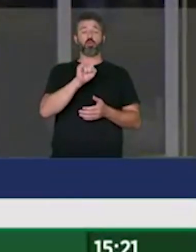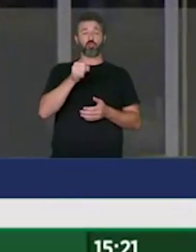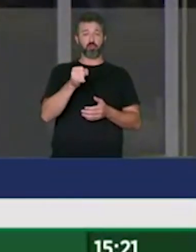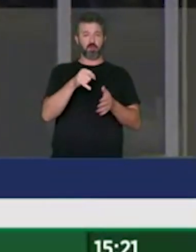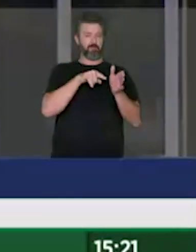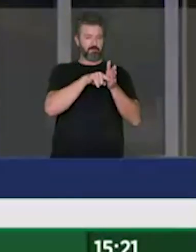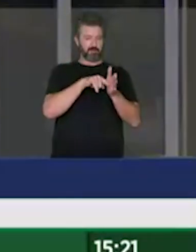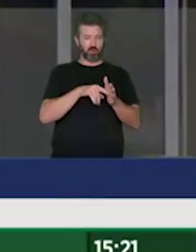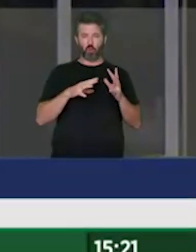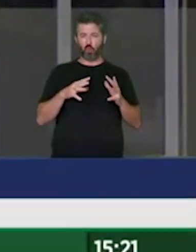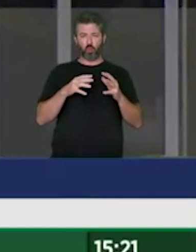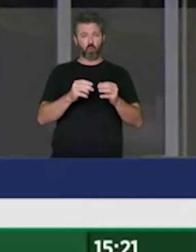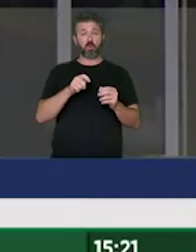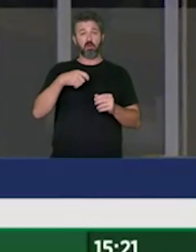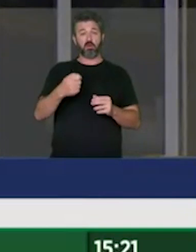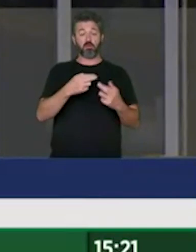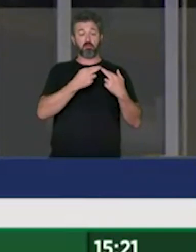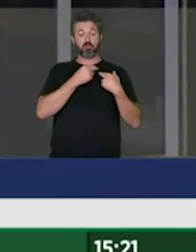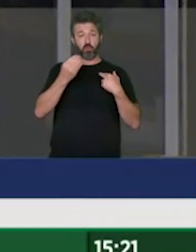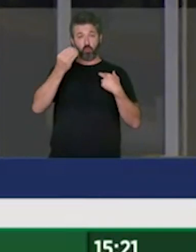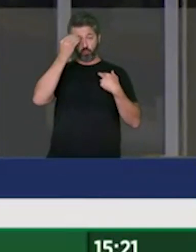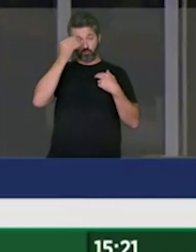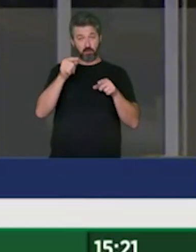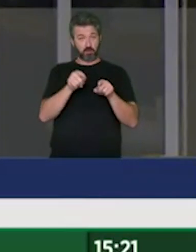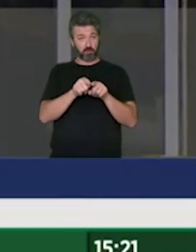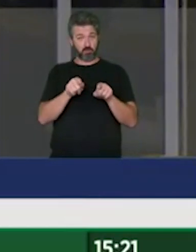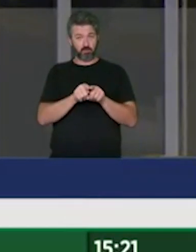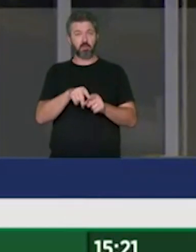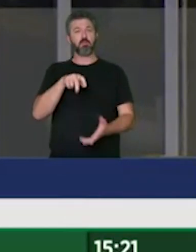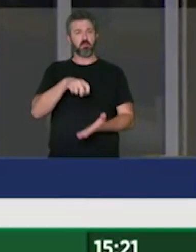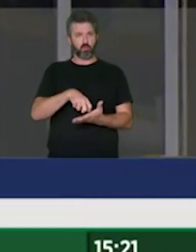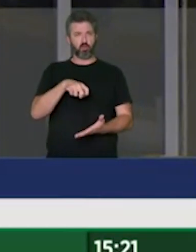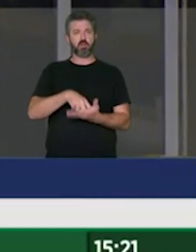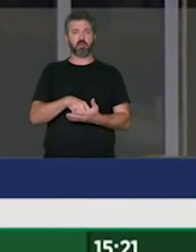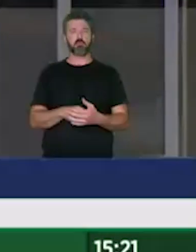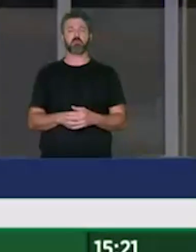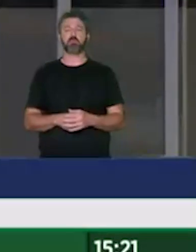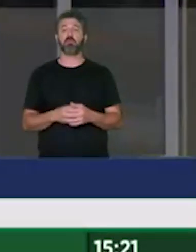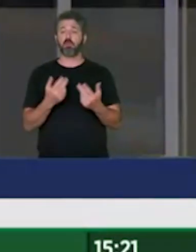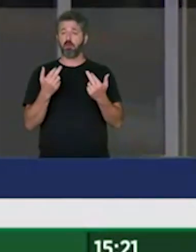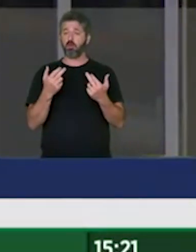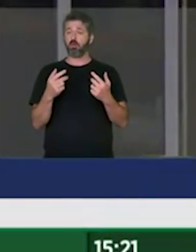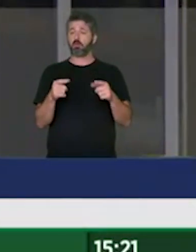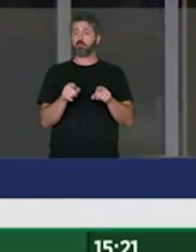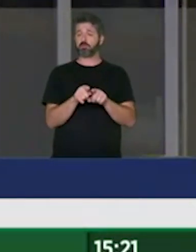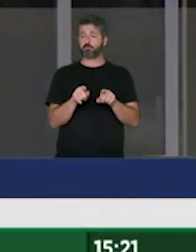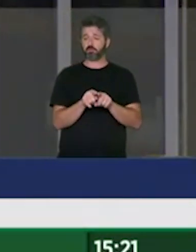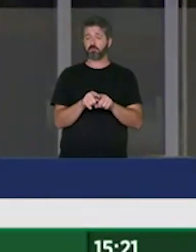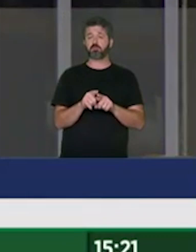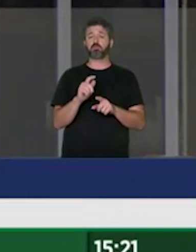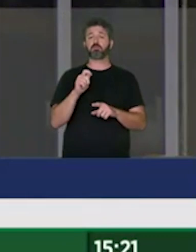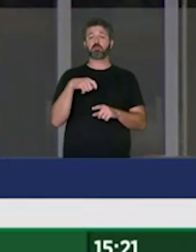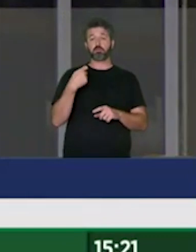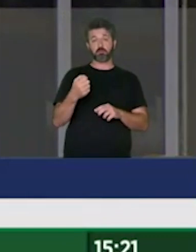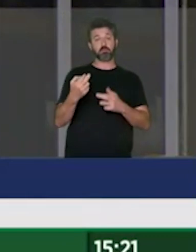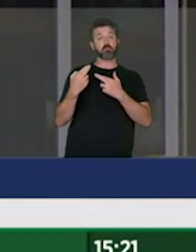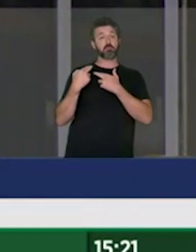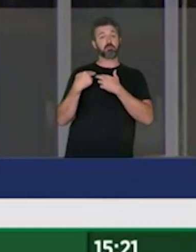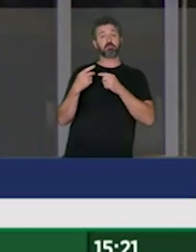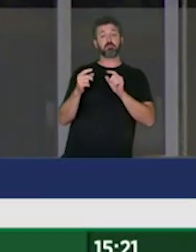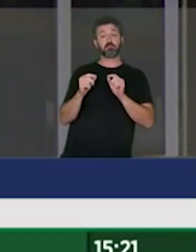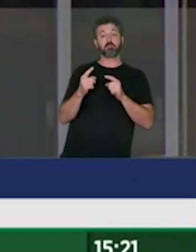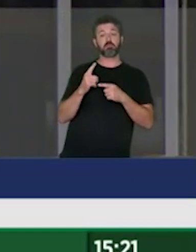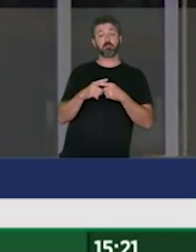os responsáveis também punidos, assim como também aqueles que foram responsáveis por